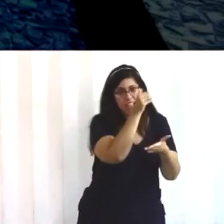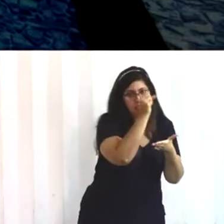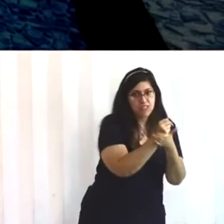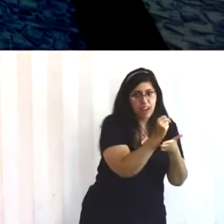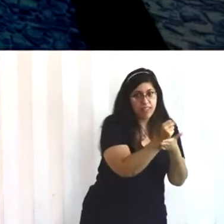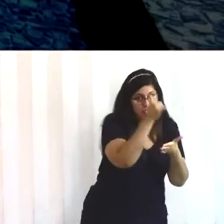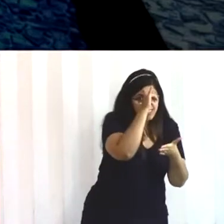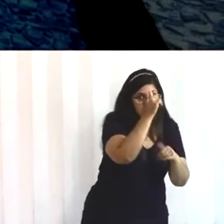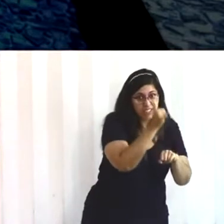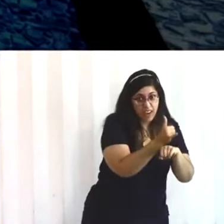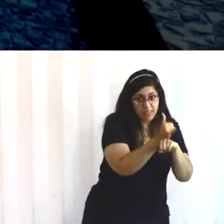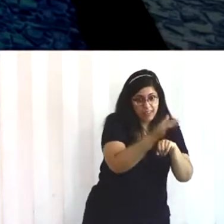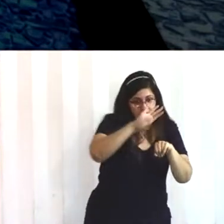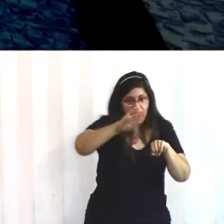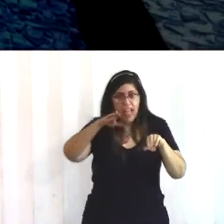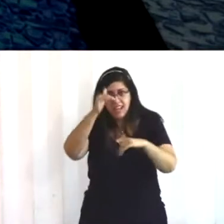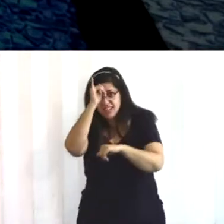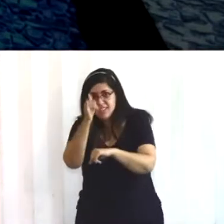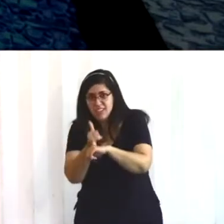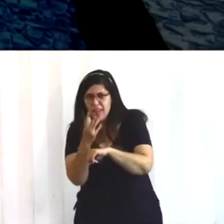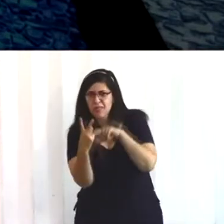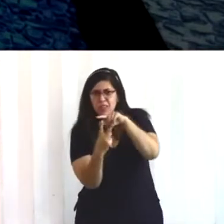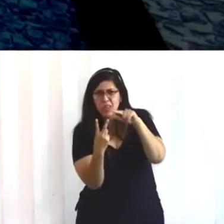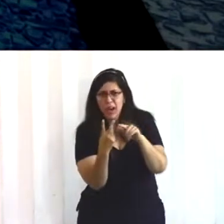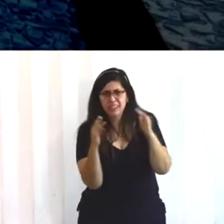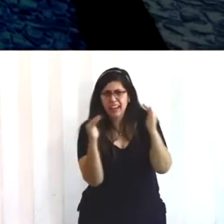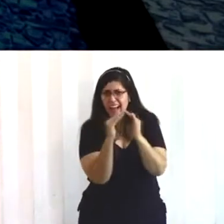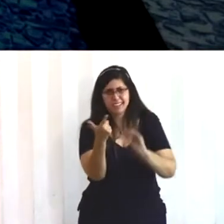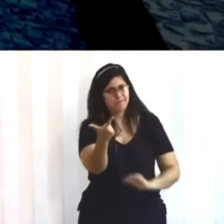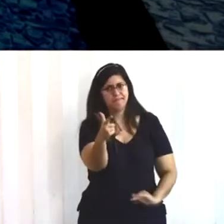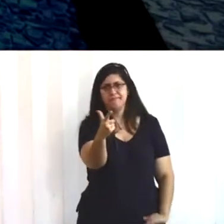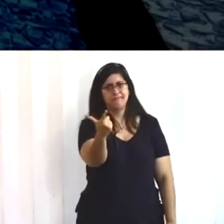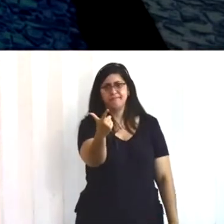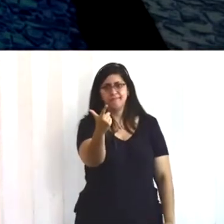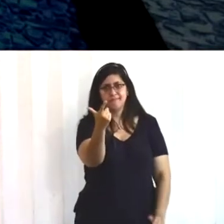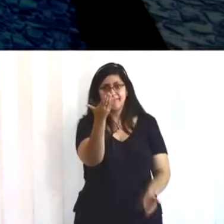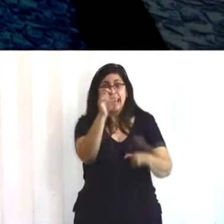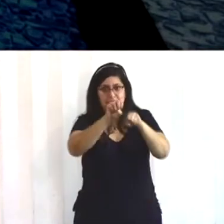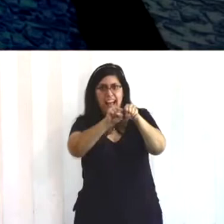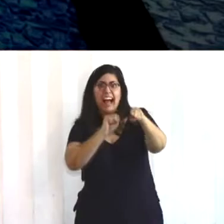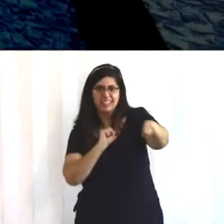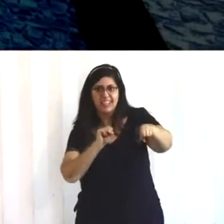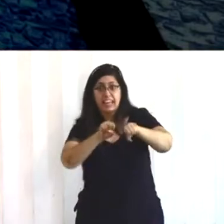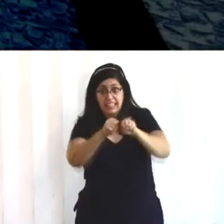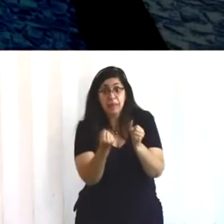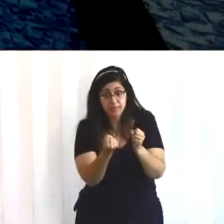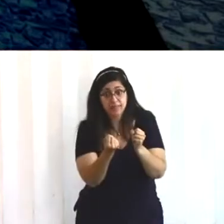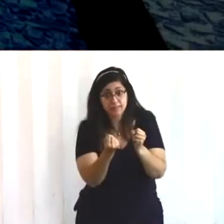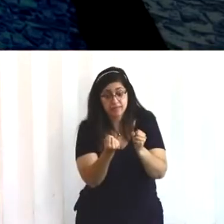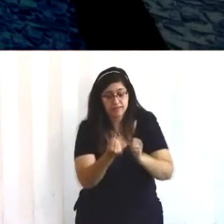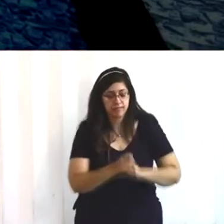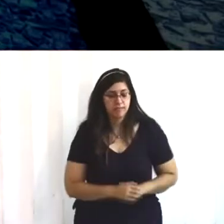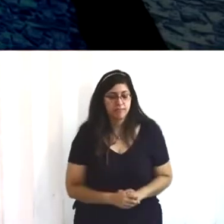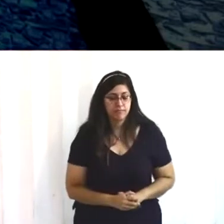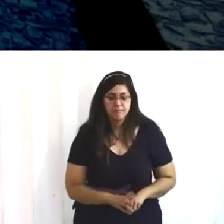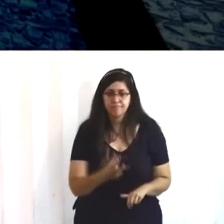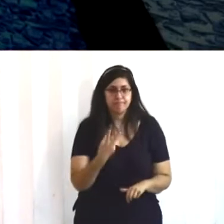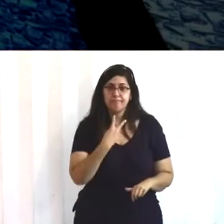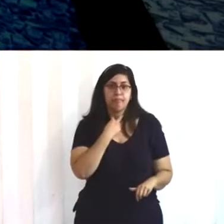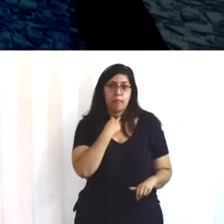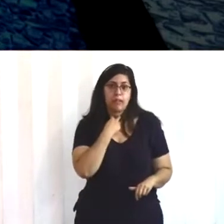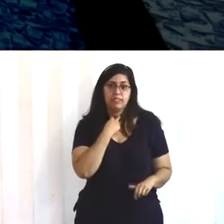subsistir. Se, pois, Satanás se levantou contra si mesmo e está dividido, não pode subsistir,